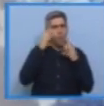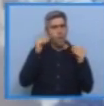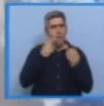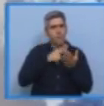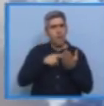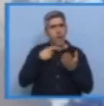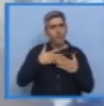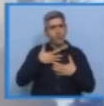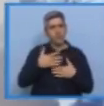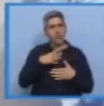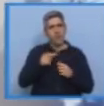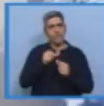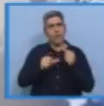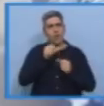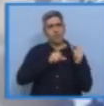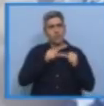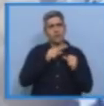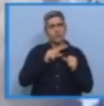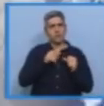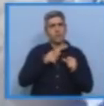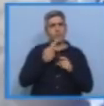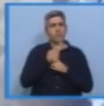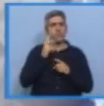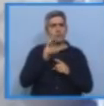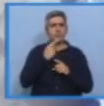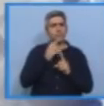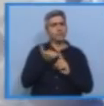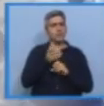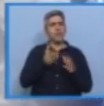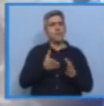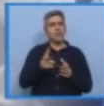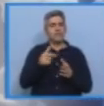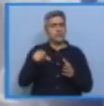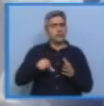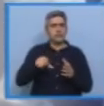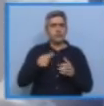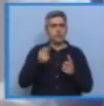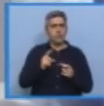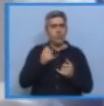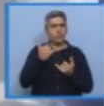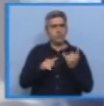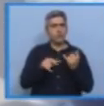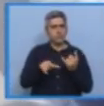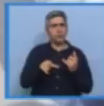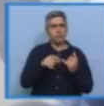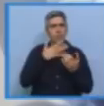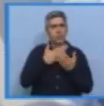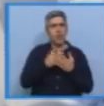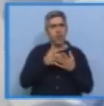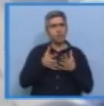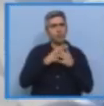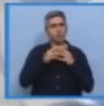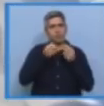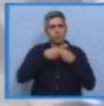Bélgica há uma vontade neste momento de retroceder porque perceberam que é um caminho sem retorno e que é perigoso porque leva a uma